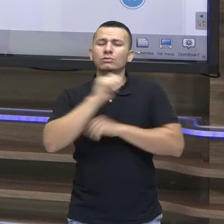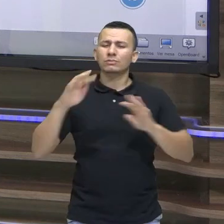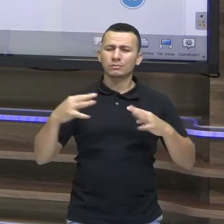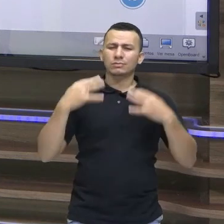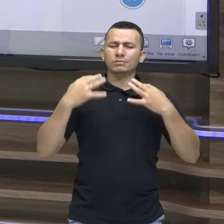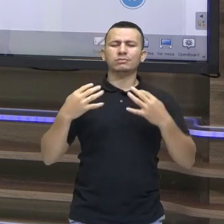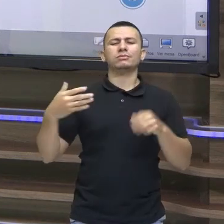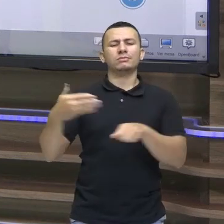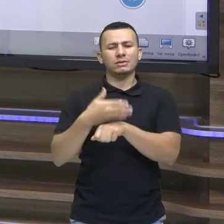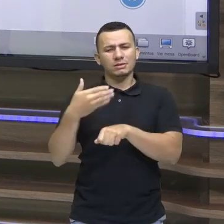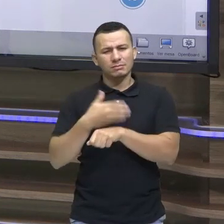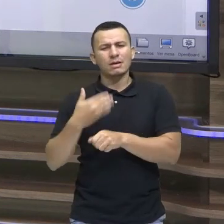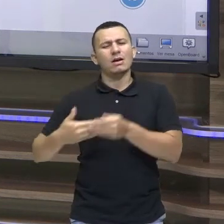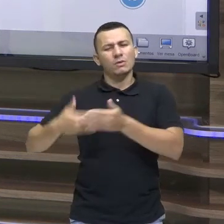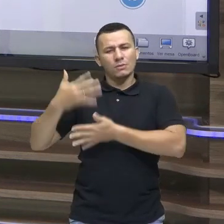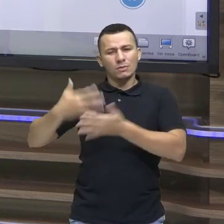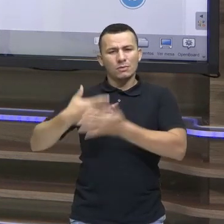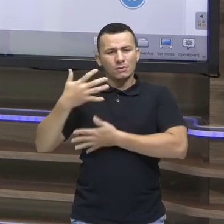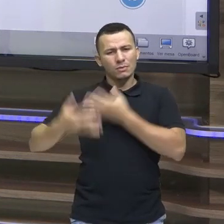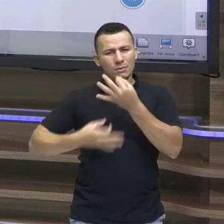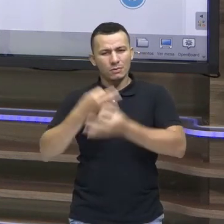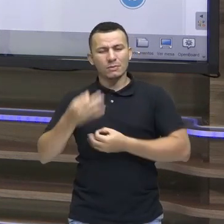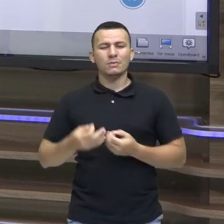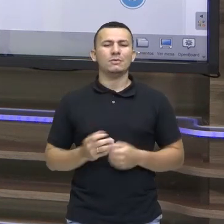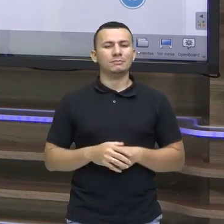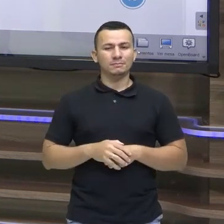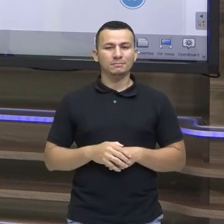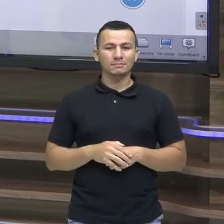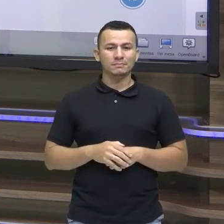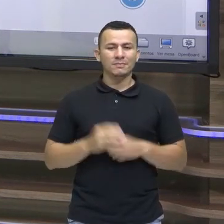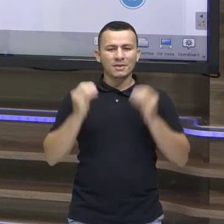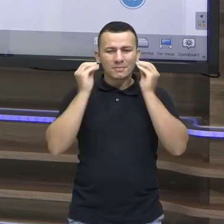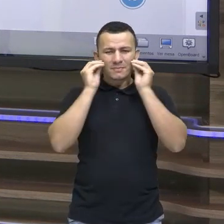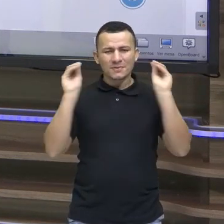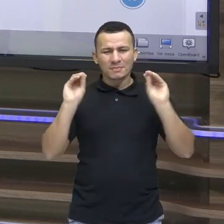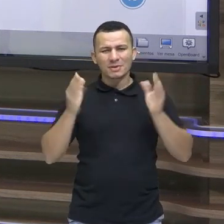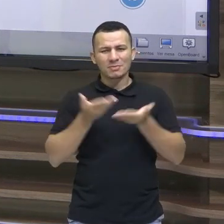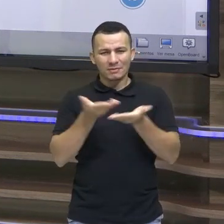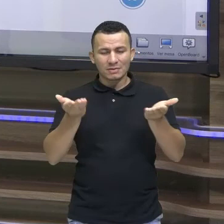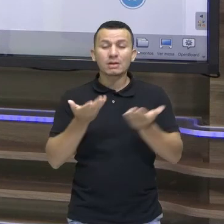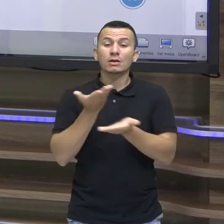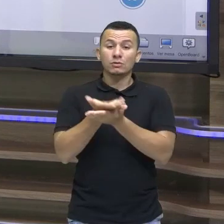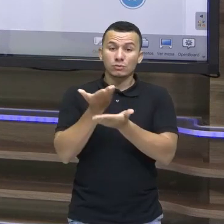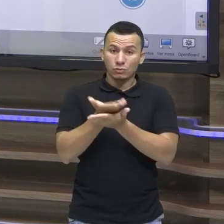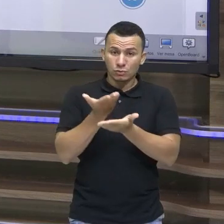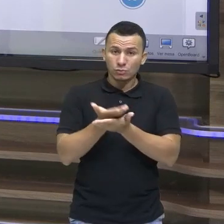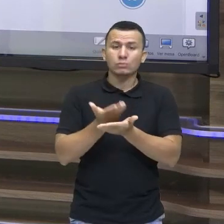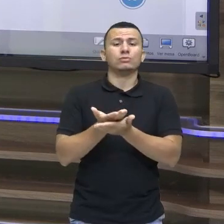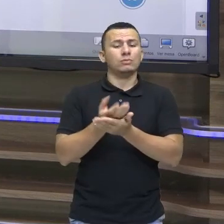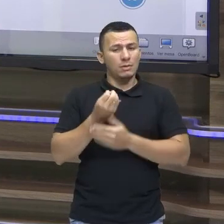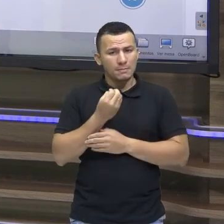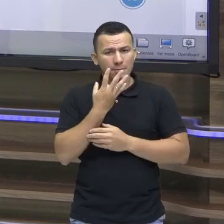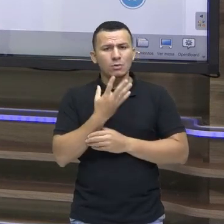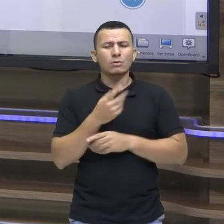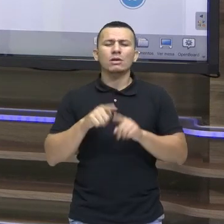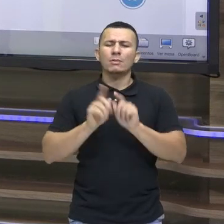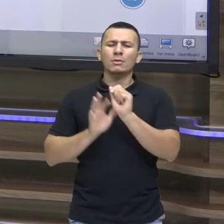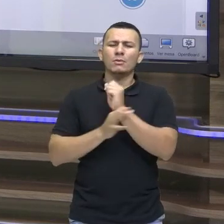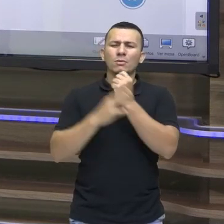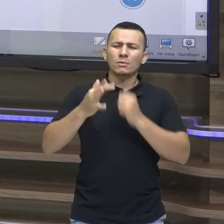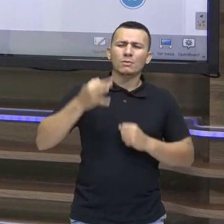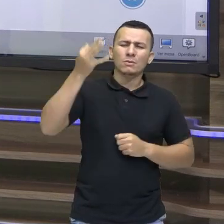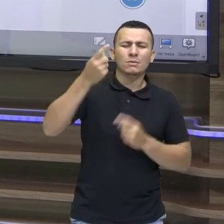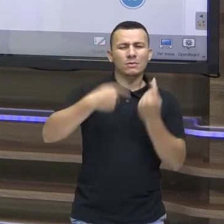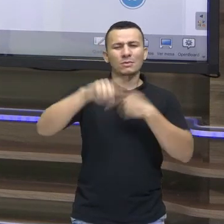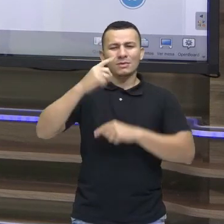que participaram conosco. Beijo no coração de vocês, amores. Estudem. Estudar é tudo de bom e garante um futuro